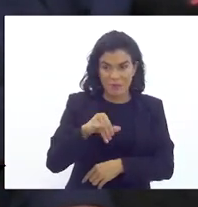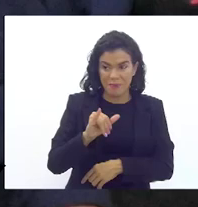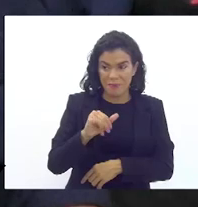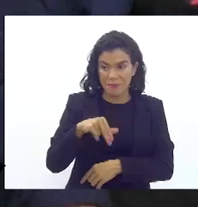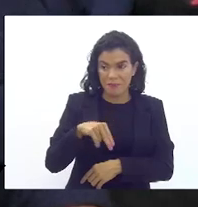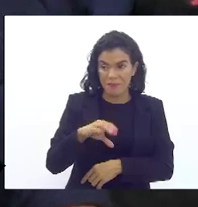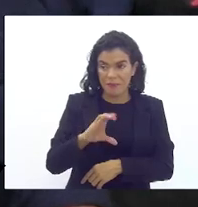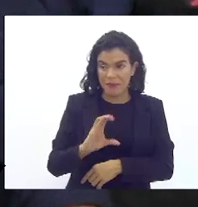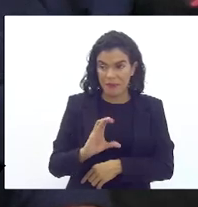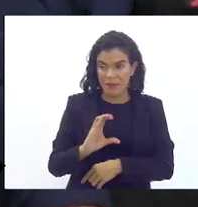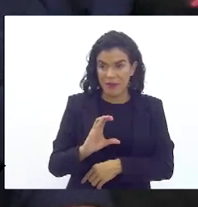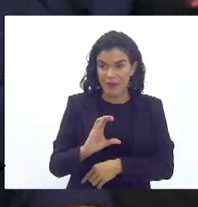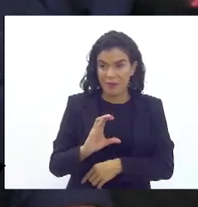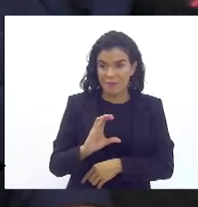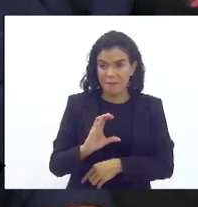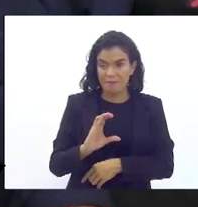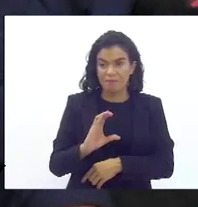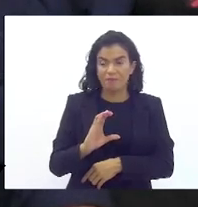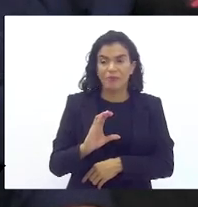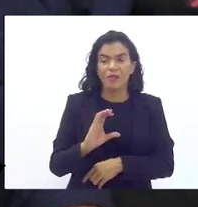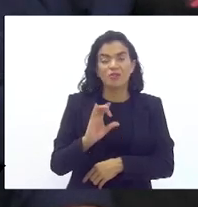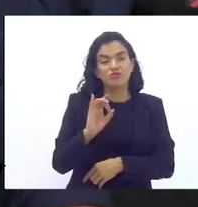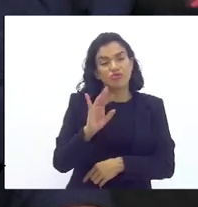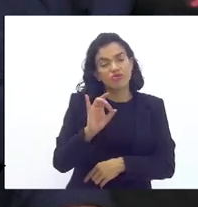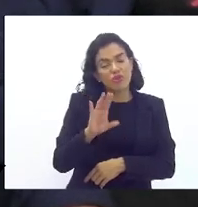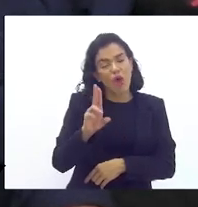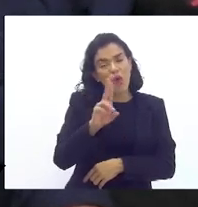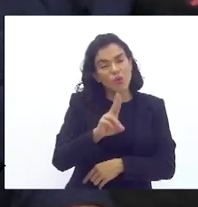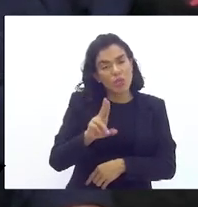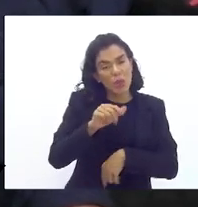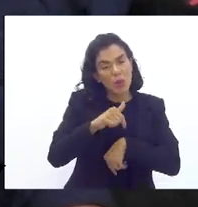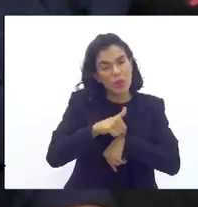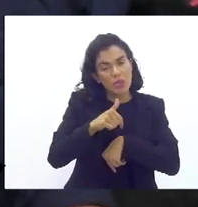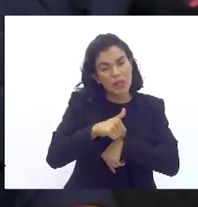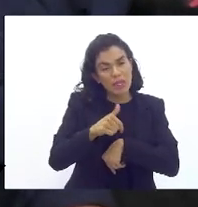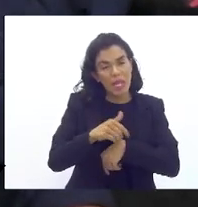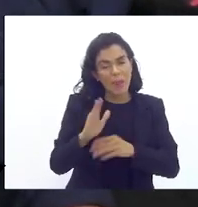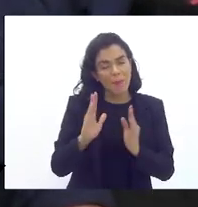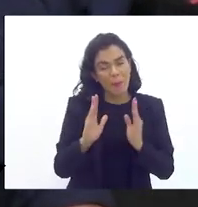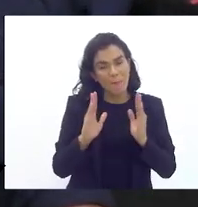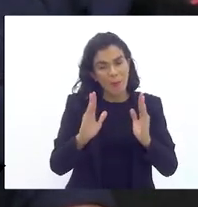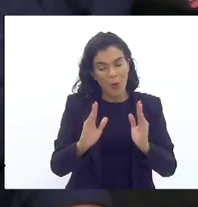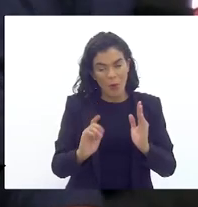usando só um terço do tempo que eu faço silêncio utilizou